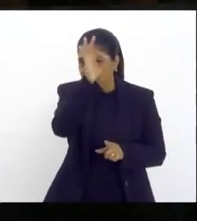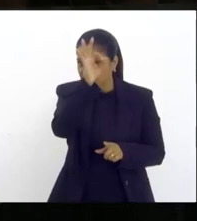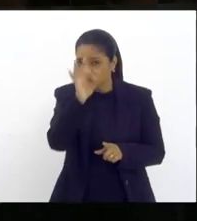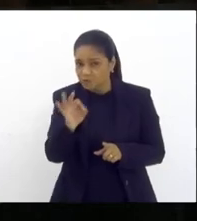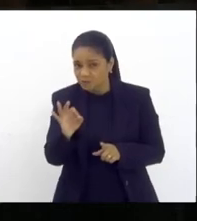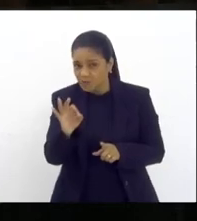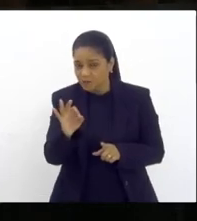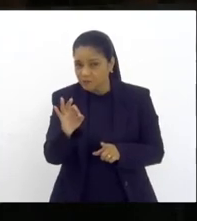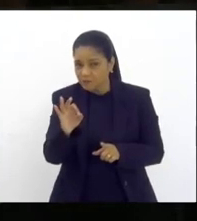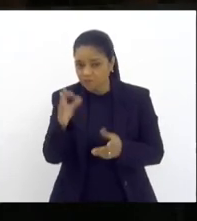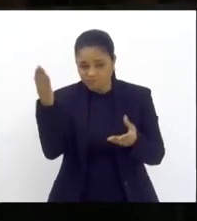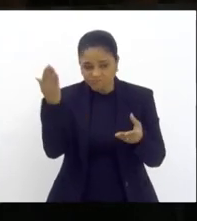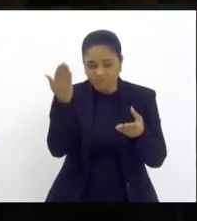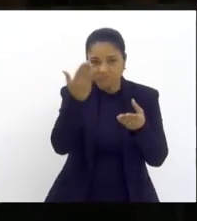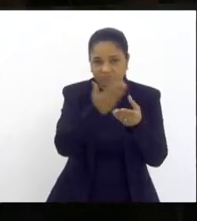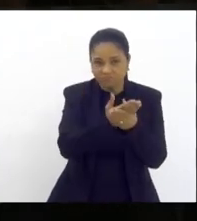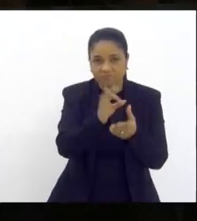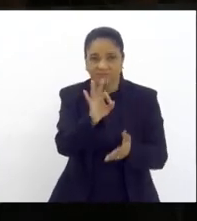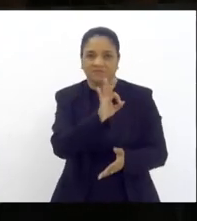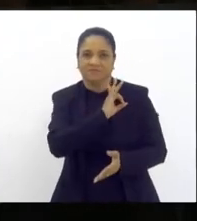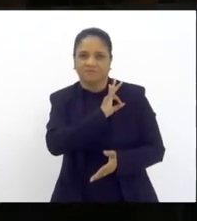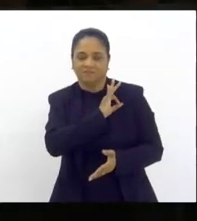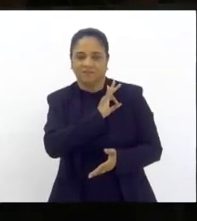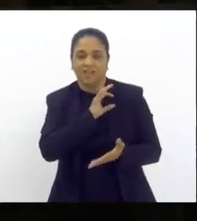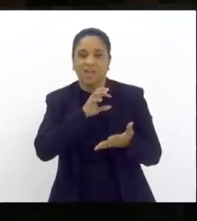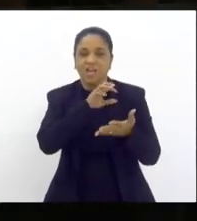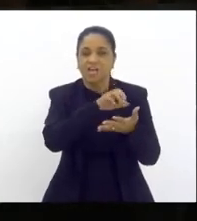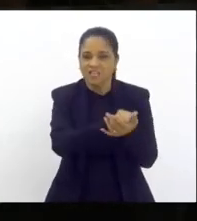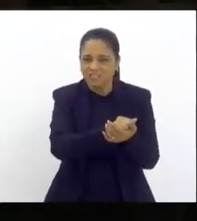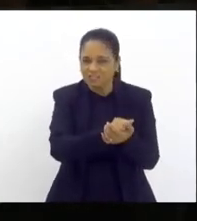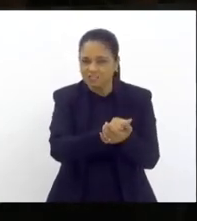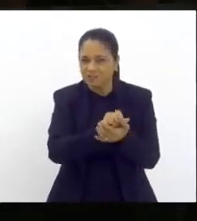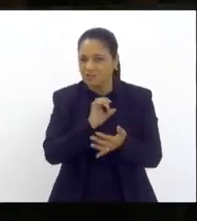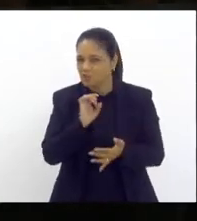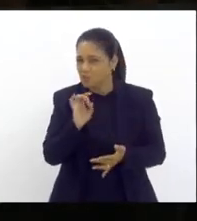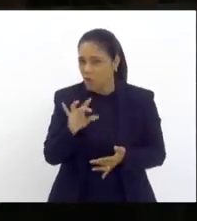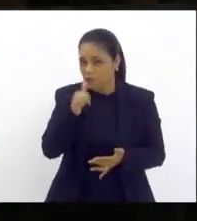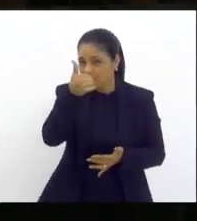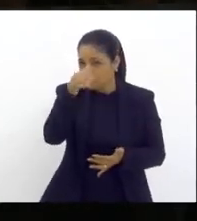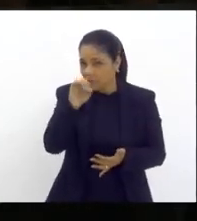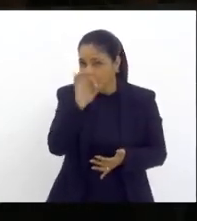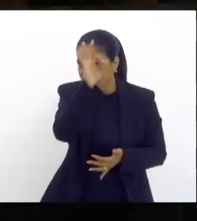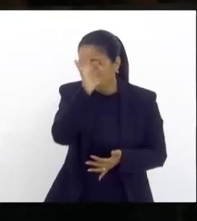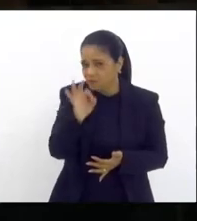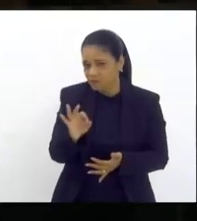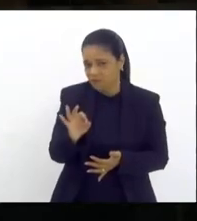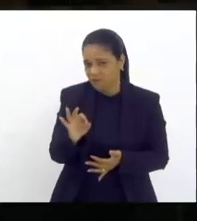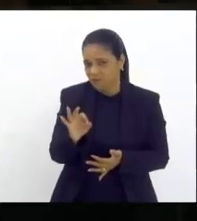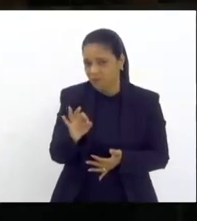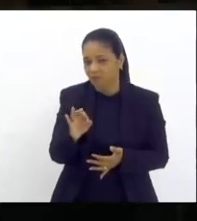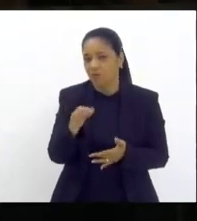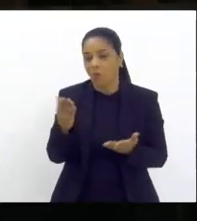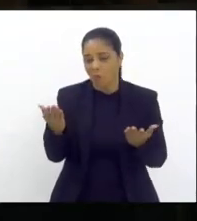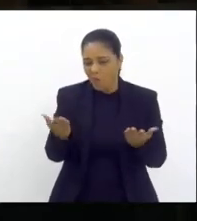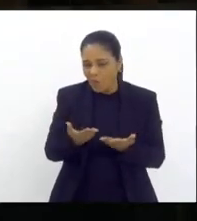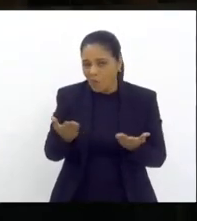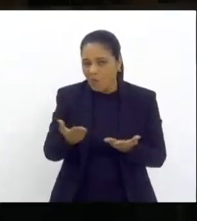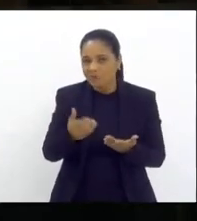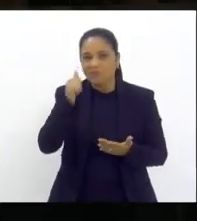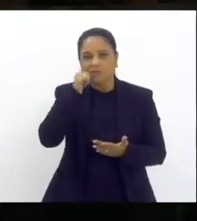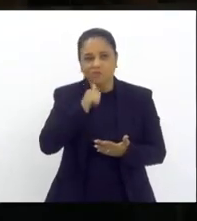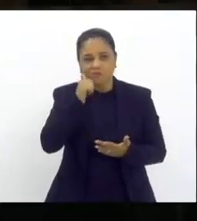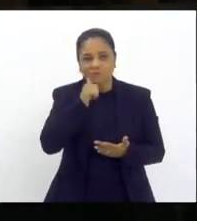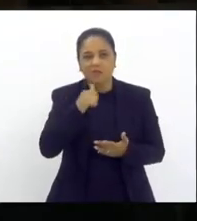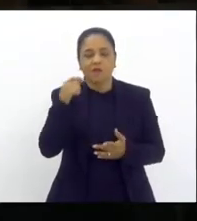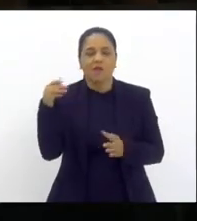feito algum tipo de boletim de ocorrência. Ou seja, as mulheres hoje ainda apanham caladas. É por